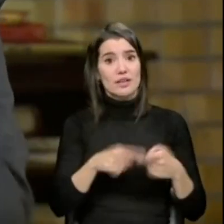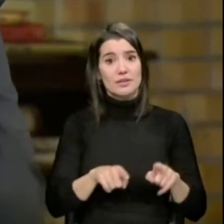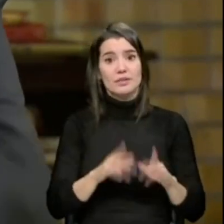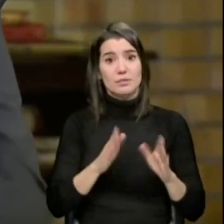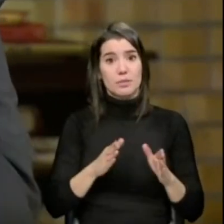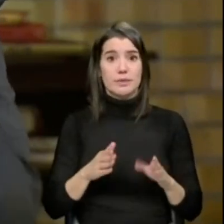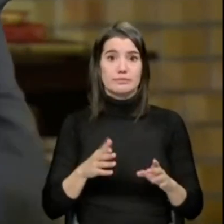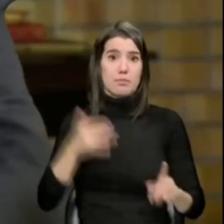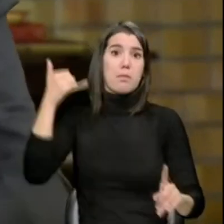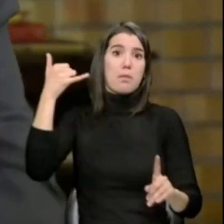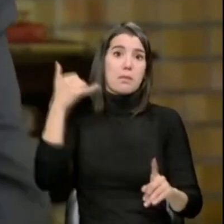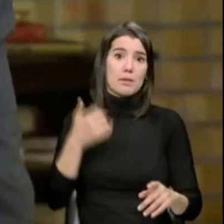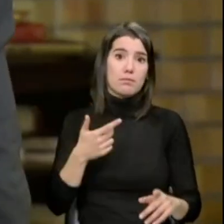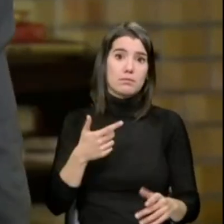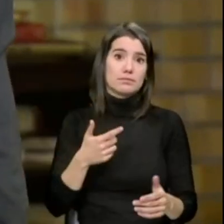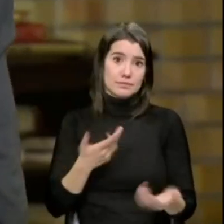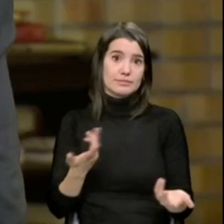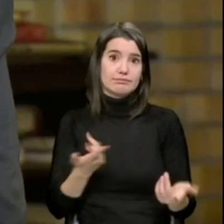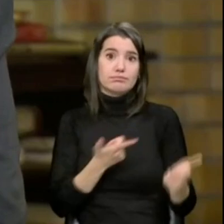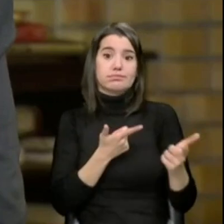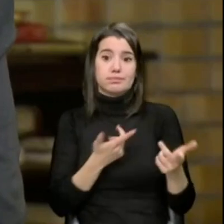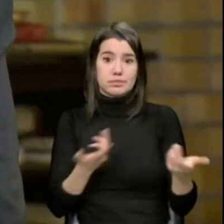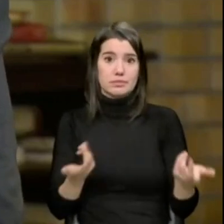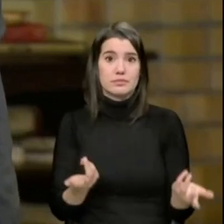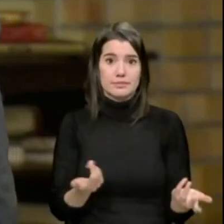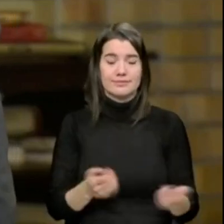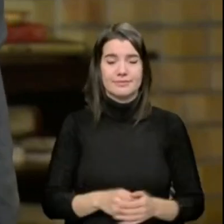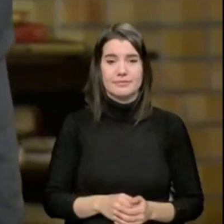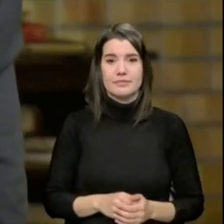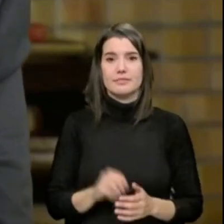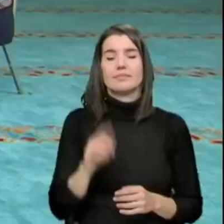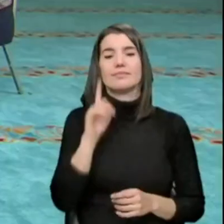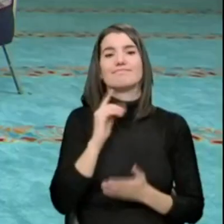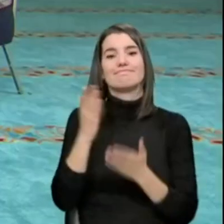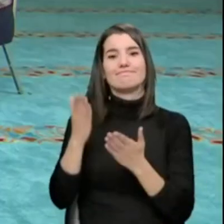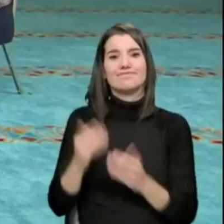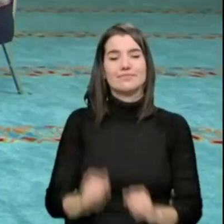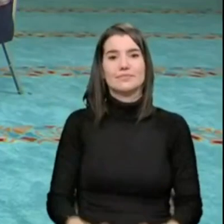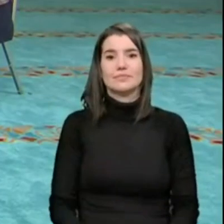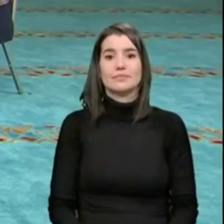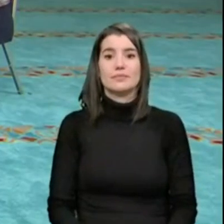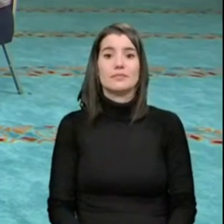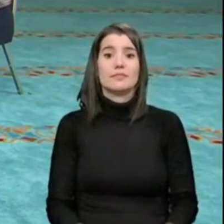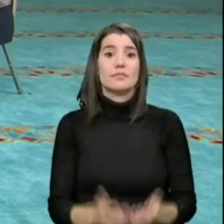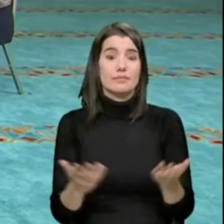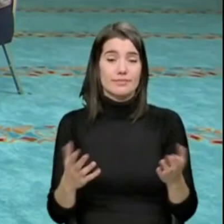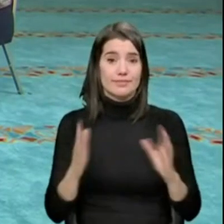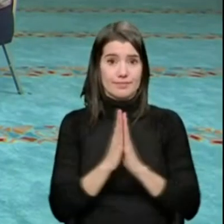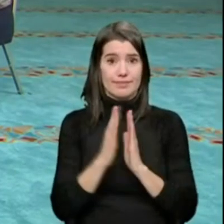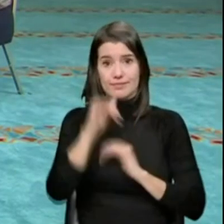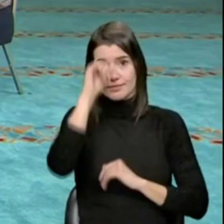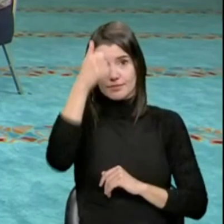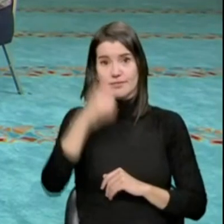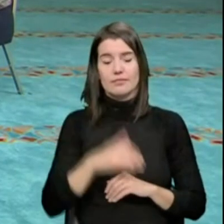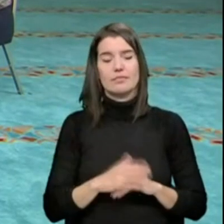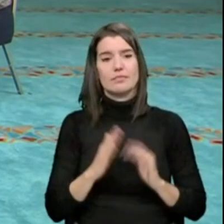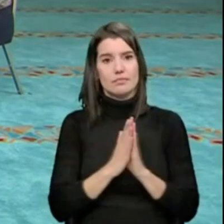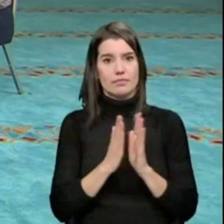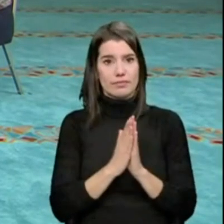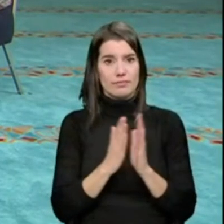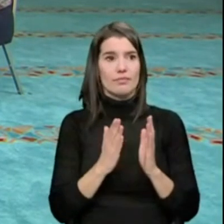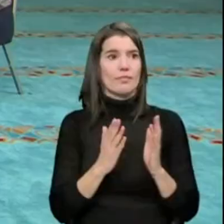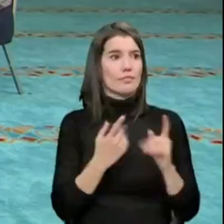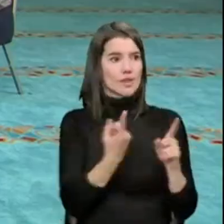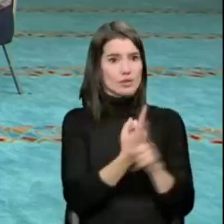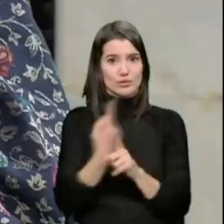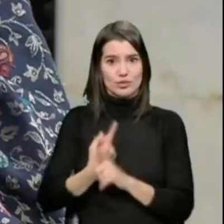à tareia. Portanto, é um bocado essa dica. Soricala. É sim, para o hinduísmo o diálogo interreligioso é muito